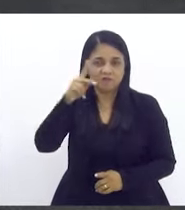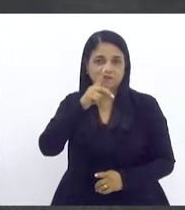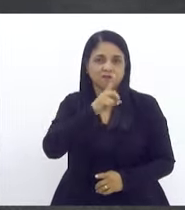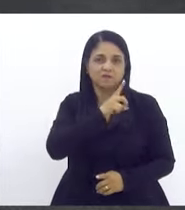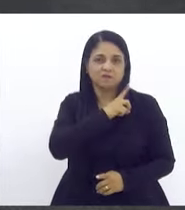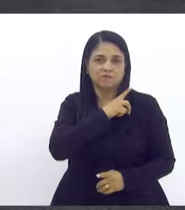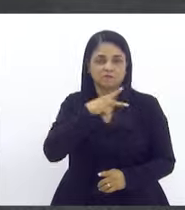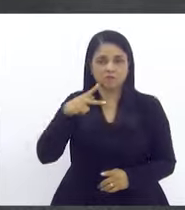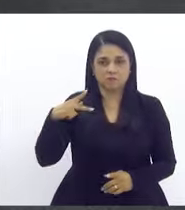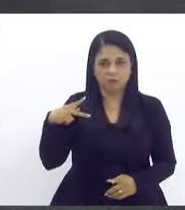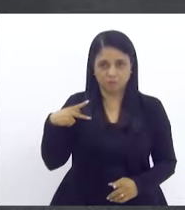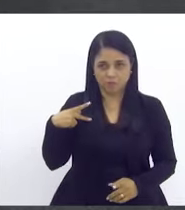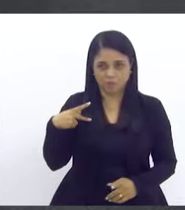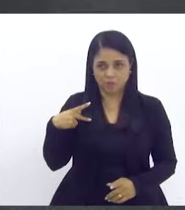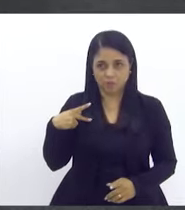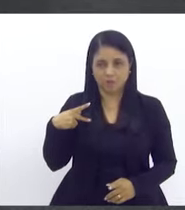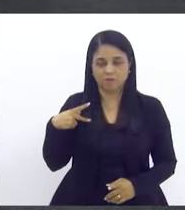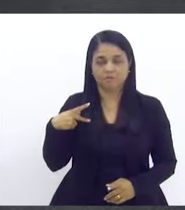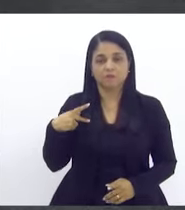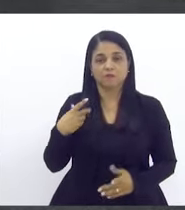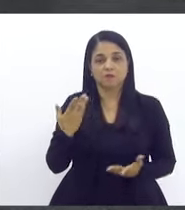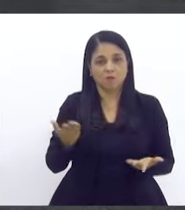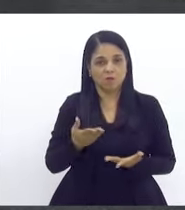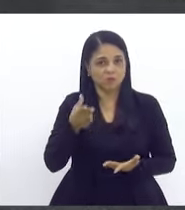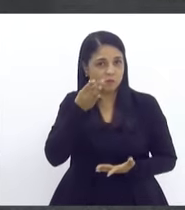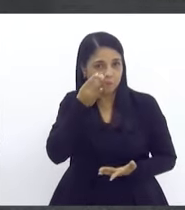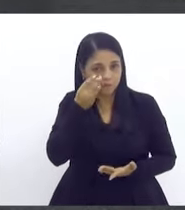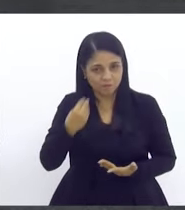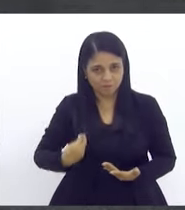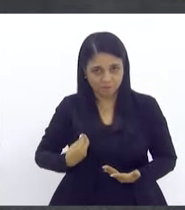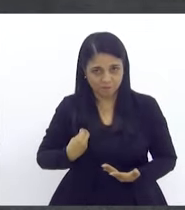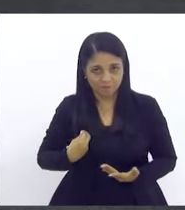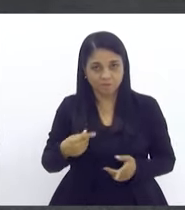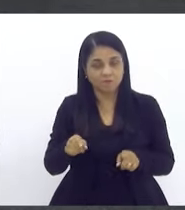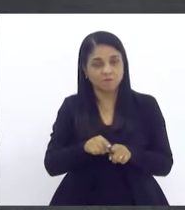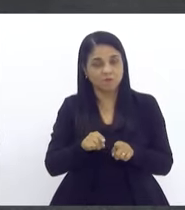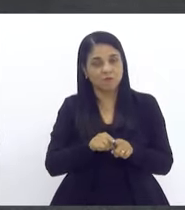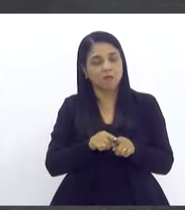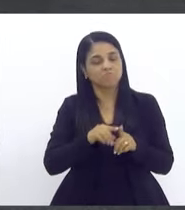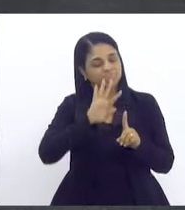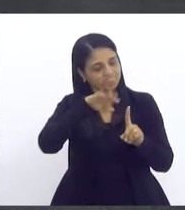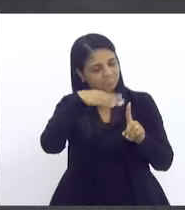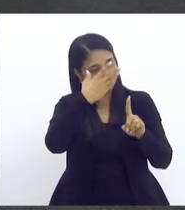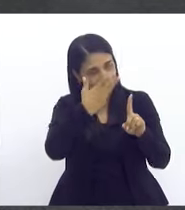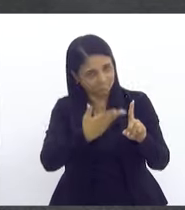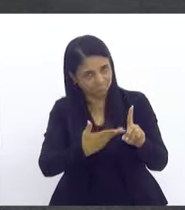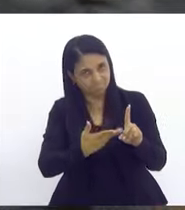Defensoria Pública aqui presente, e queria também louvar